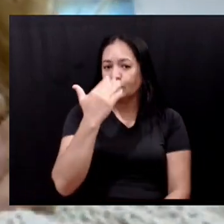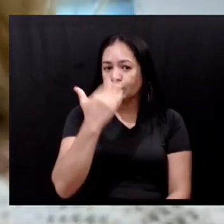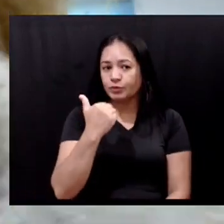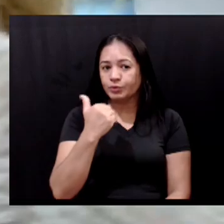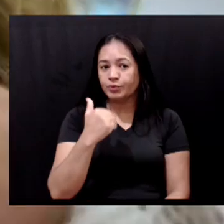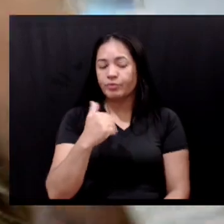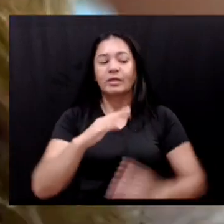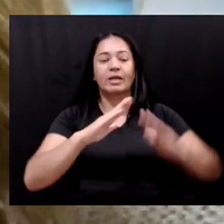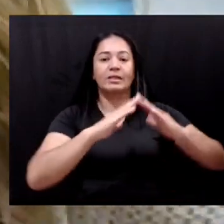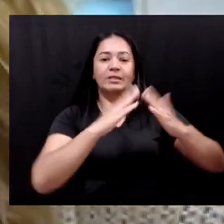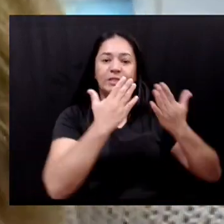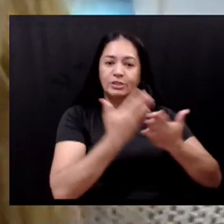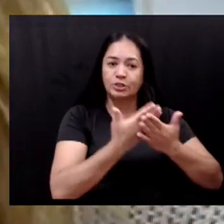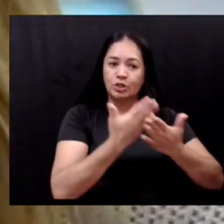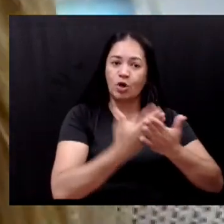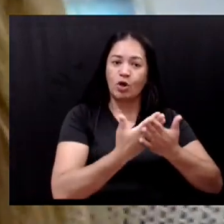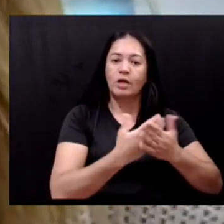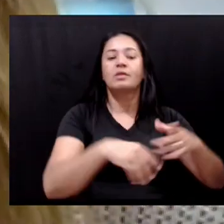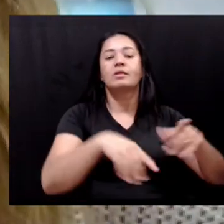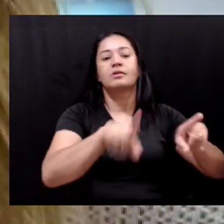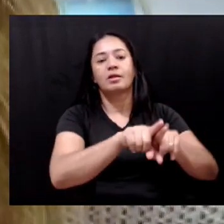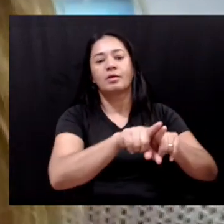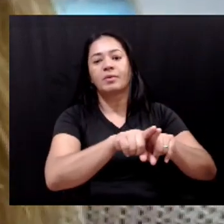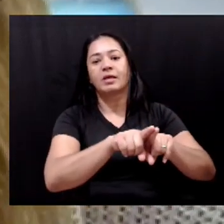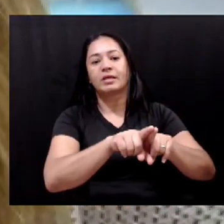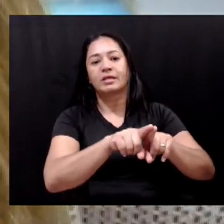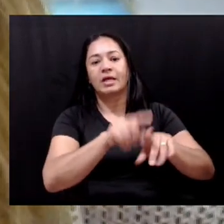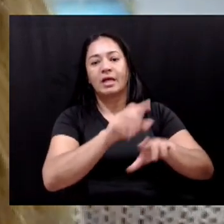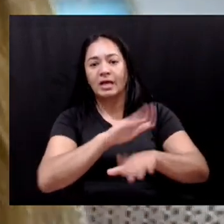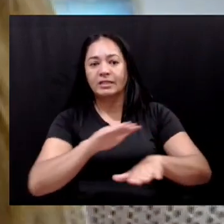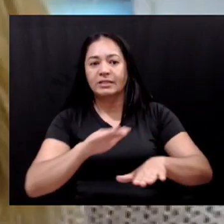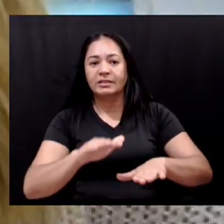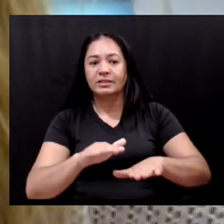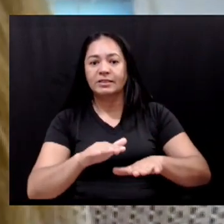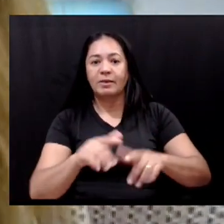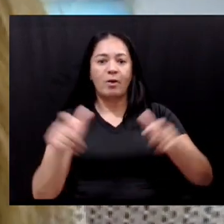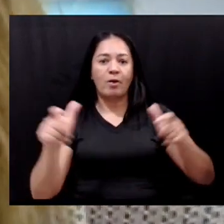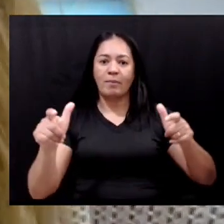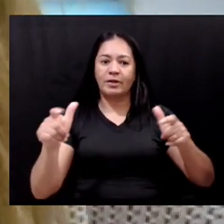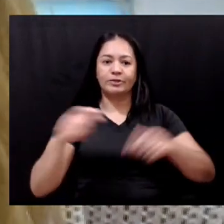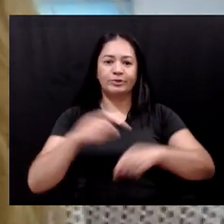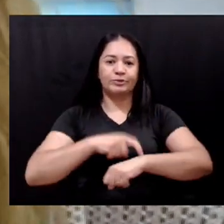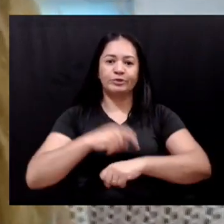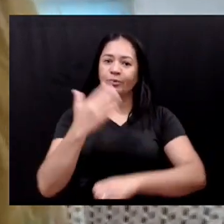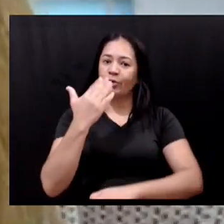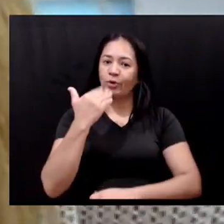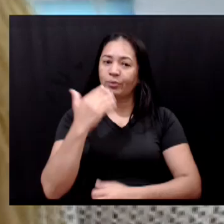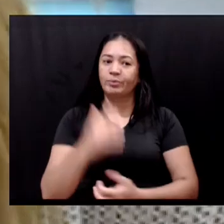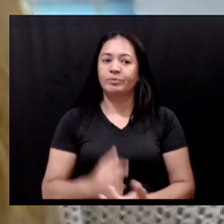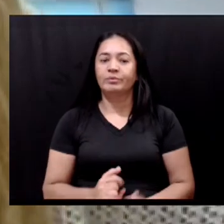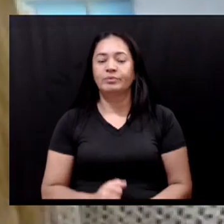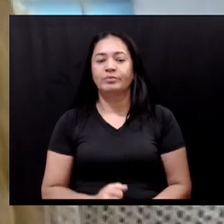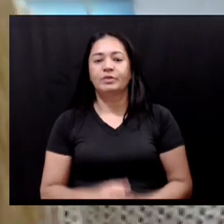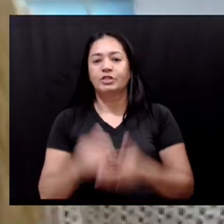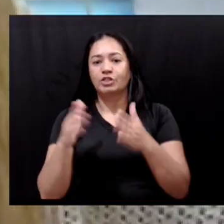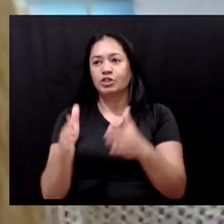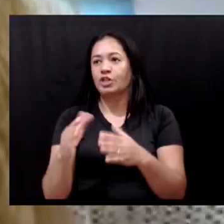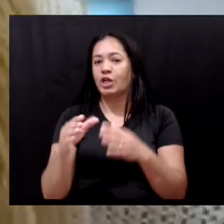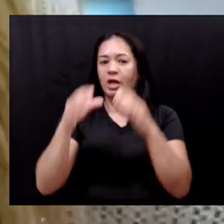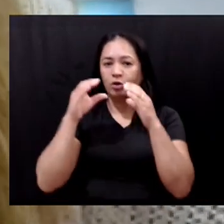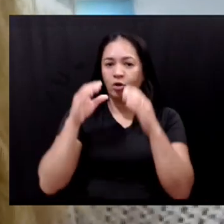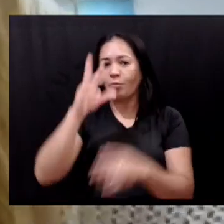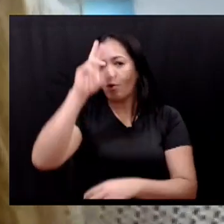que as crianças passam a maior parte do tempo se alimentando. Então, chegam, tem o lanche, tem o almoço, tem o lanche da